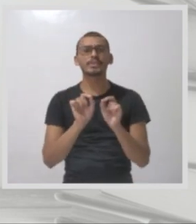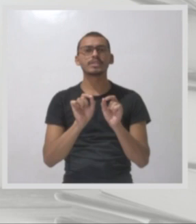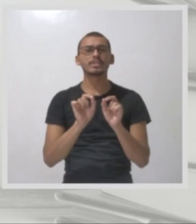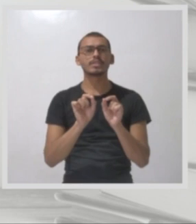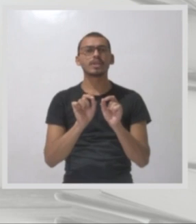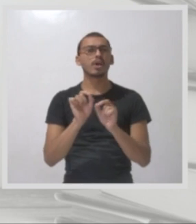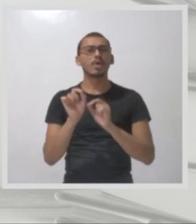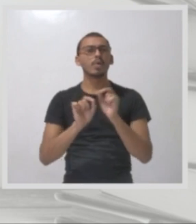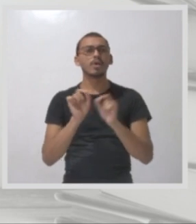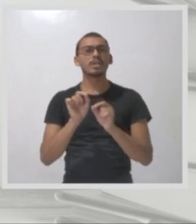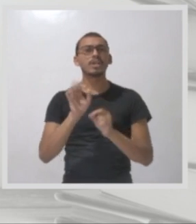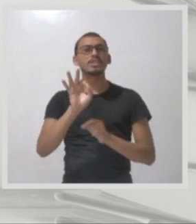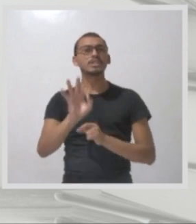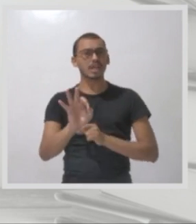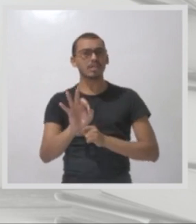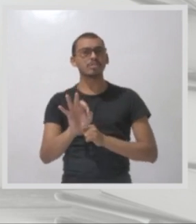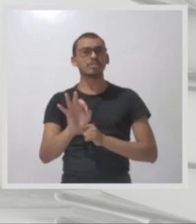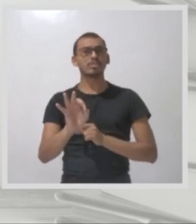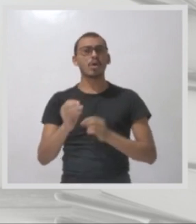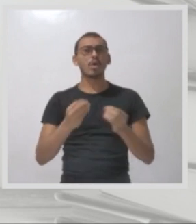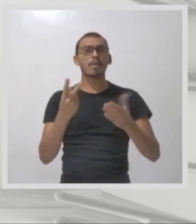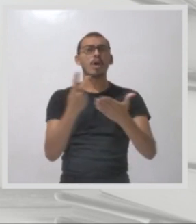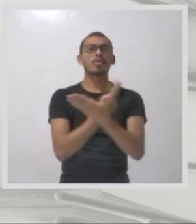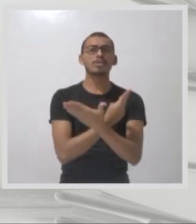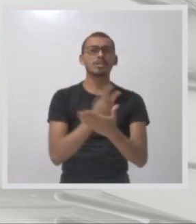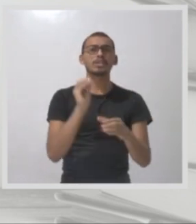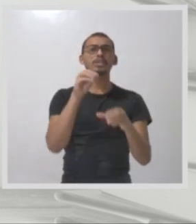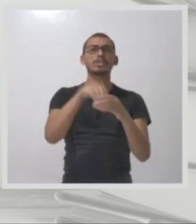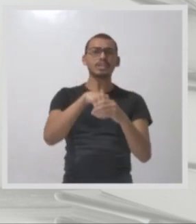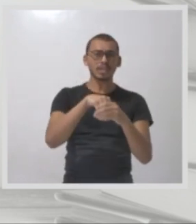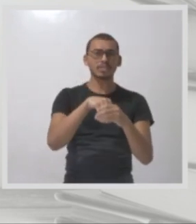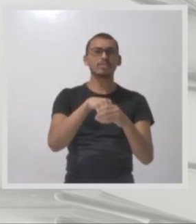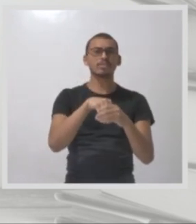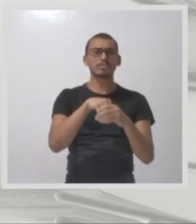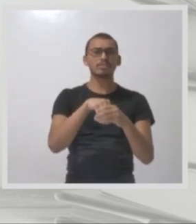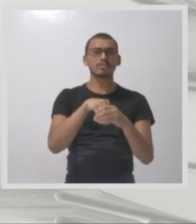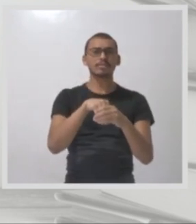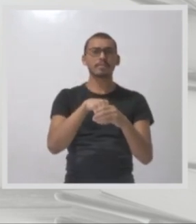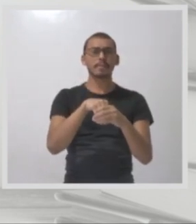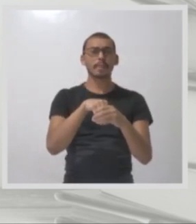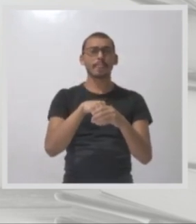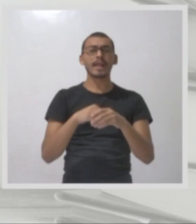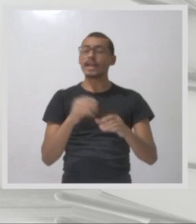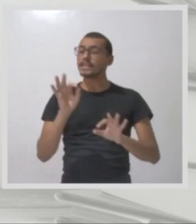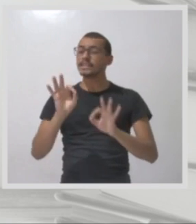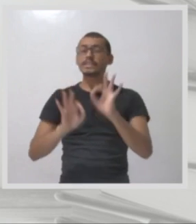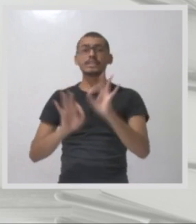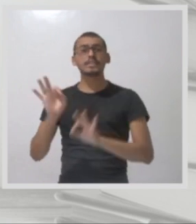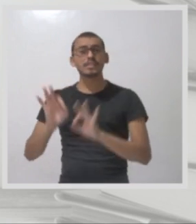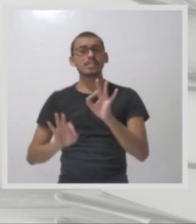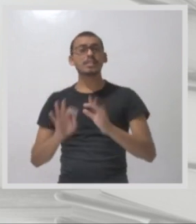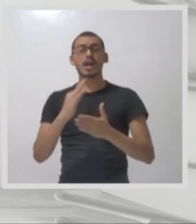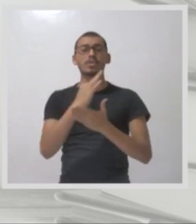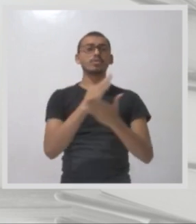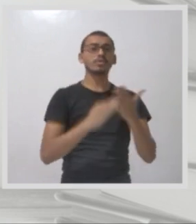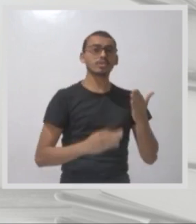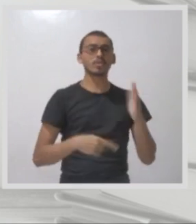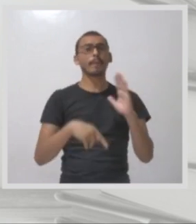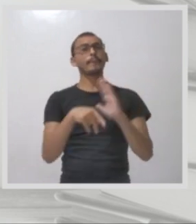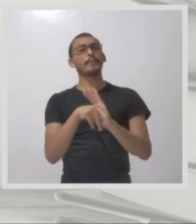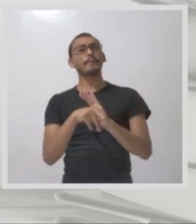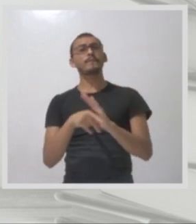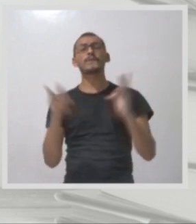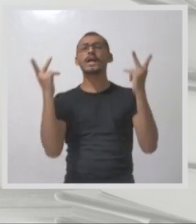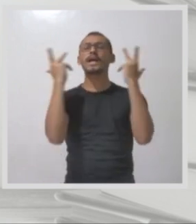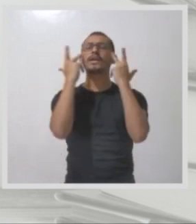e como ele ocorre na sociedade para que você possa lidar com esses textos de uma forma muito natural, de uma